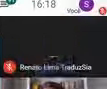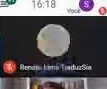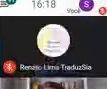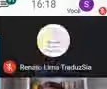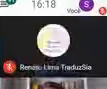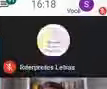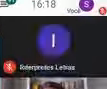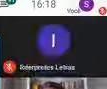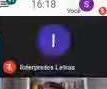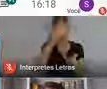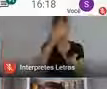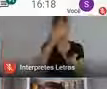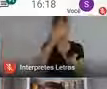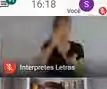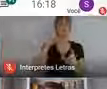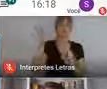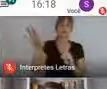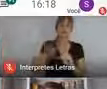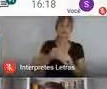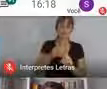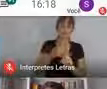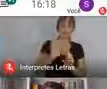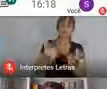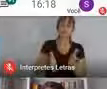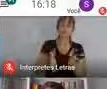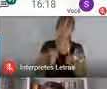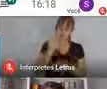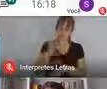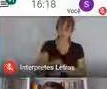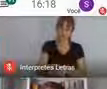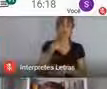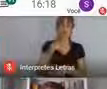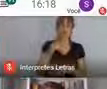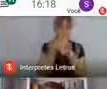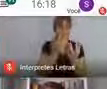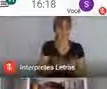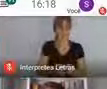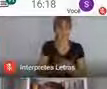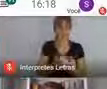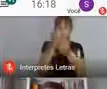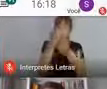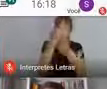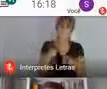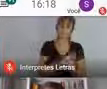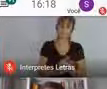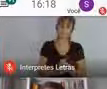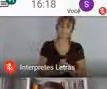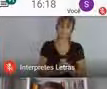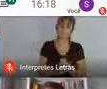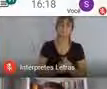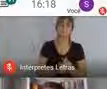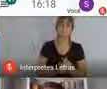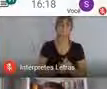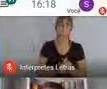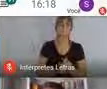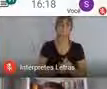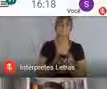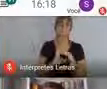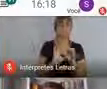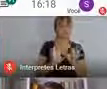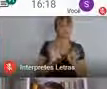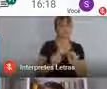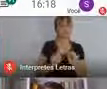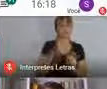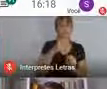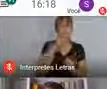o convite de mediar nessa tarde o nosso encontro. Muito obrigado. A palavra é sua. Olha,